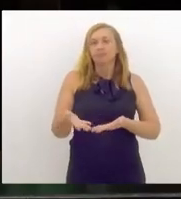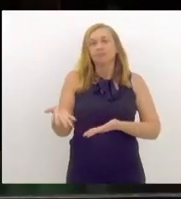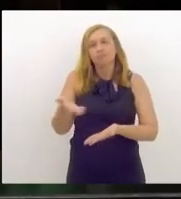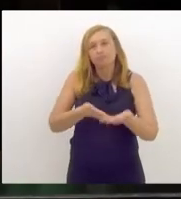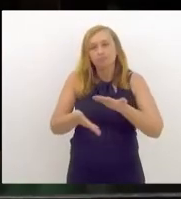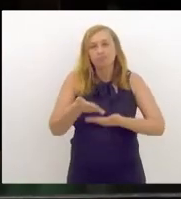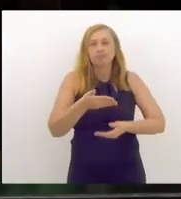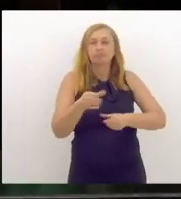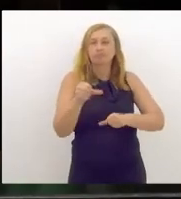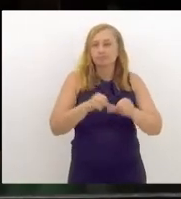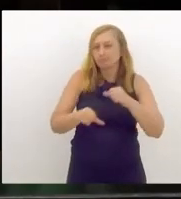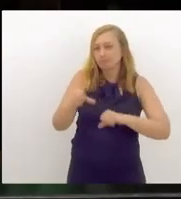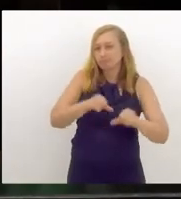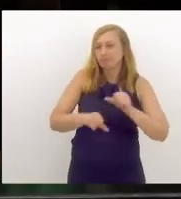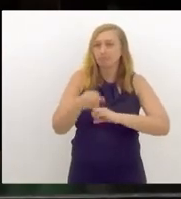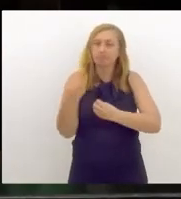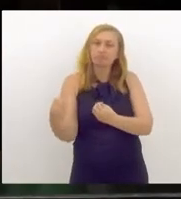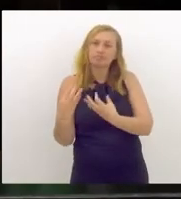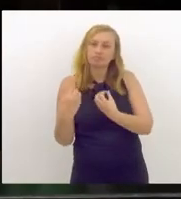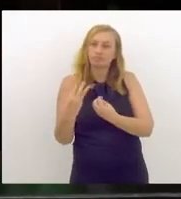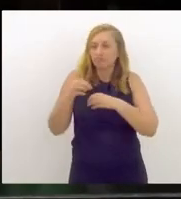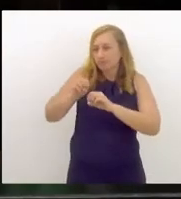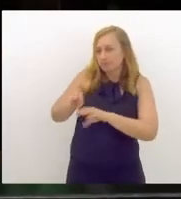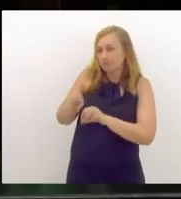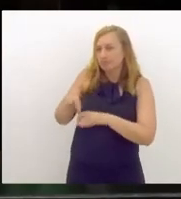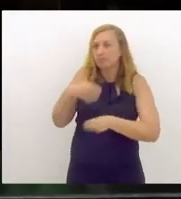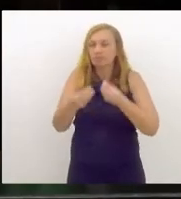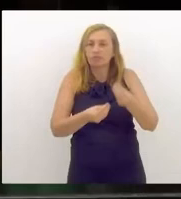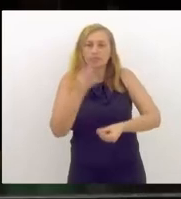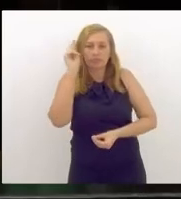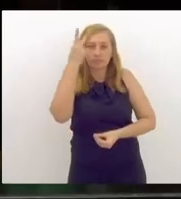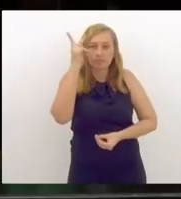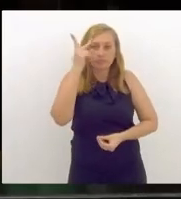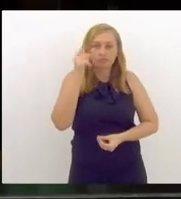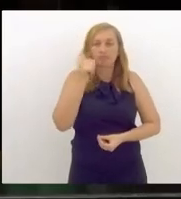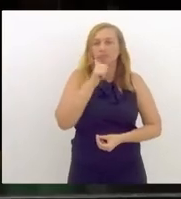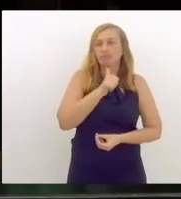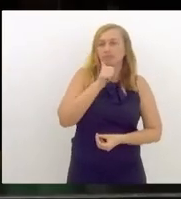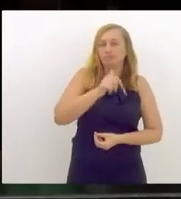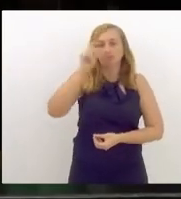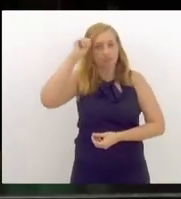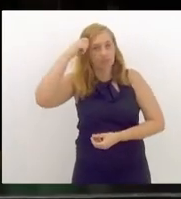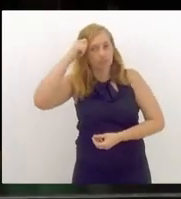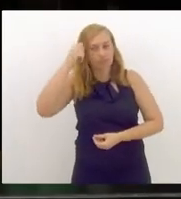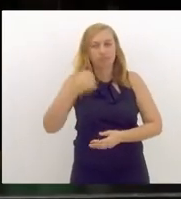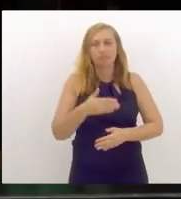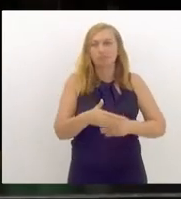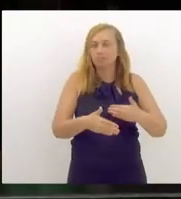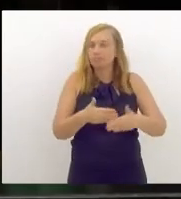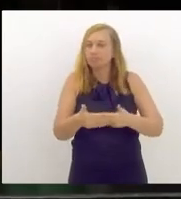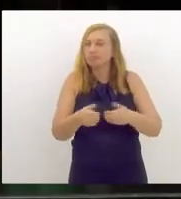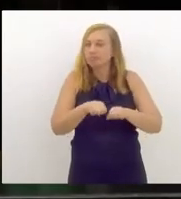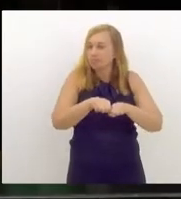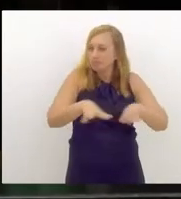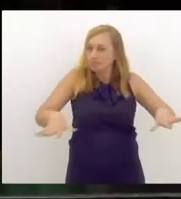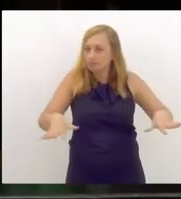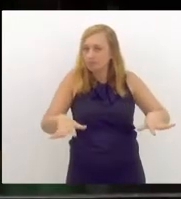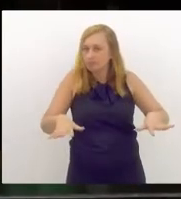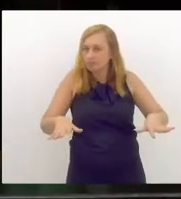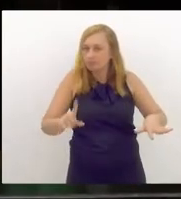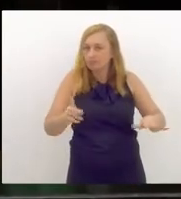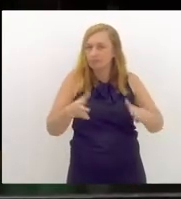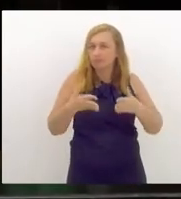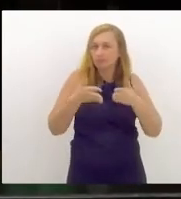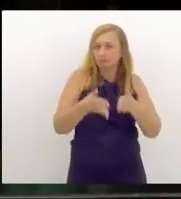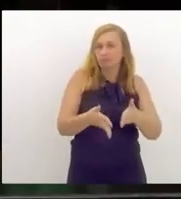e de ensino como deve ser a história e a luta das mulheres negras que é um processo de Distribuição e não de